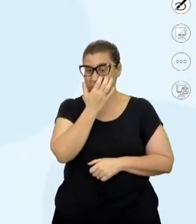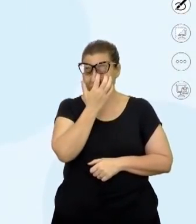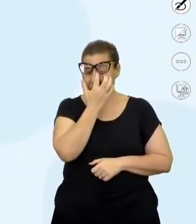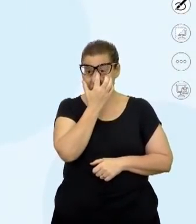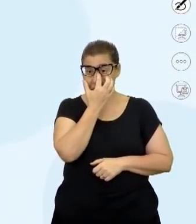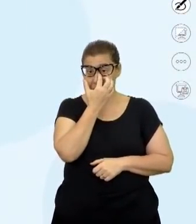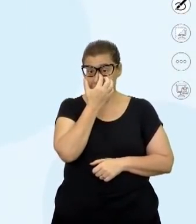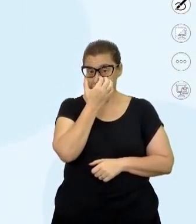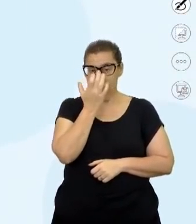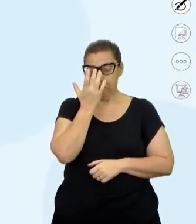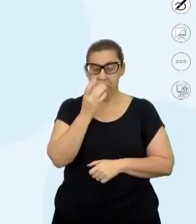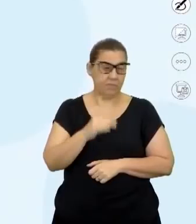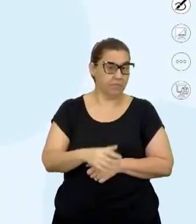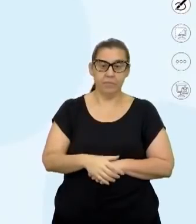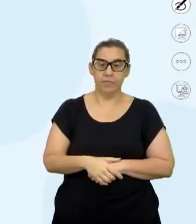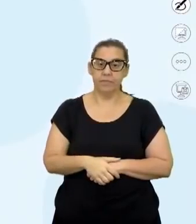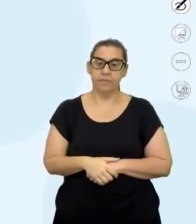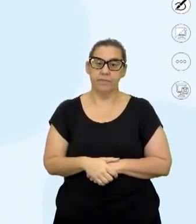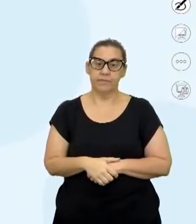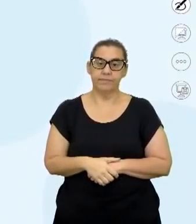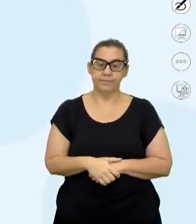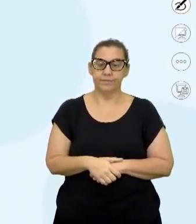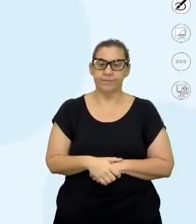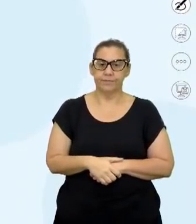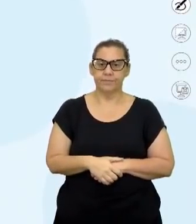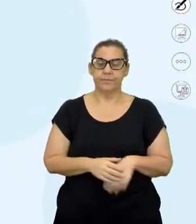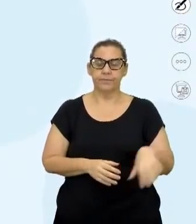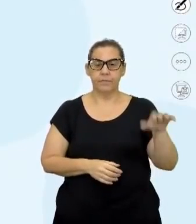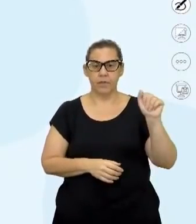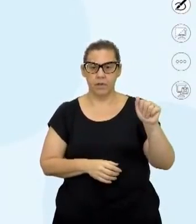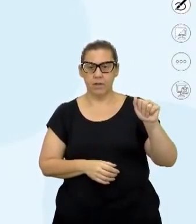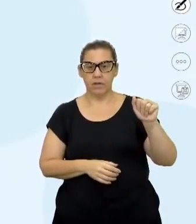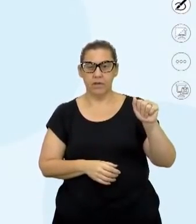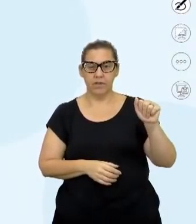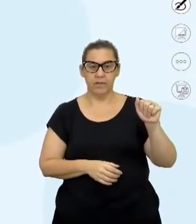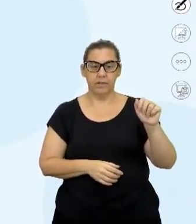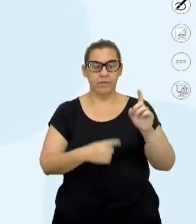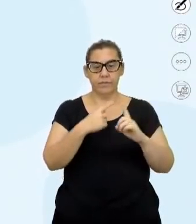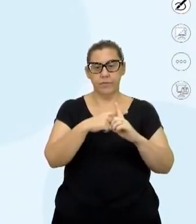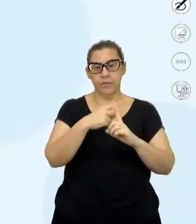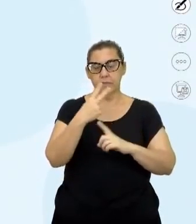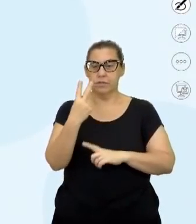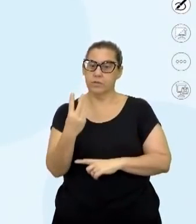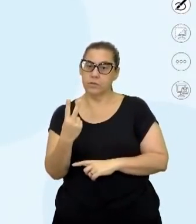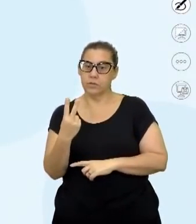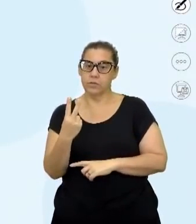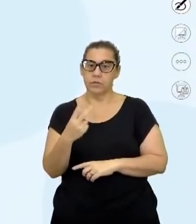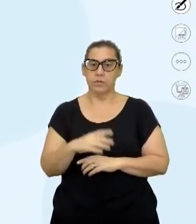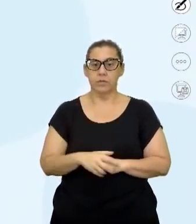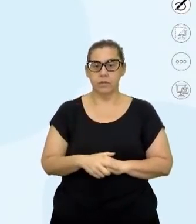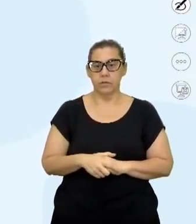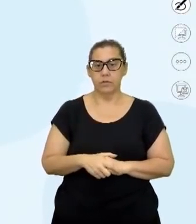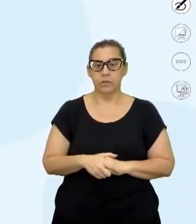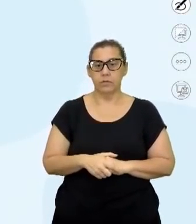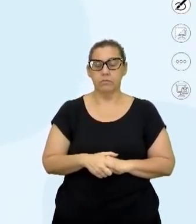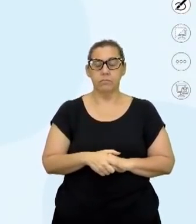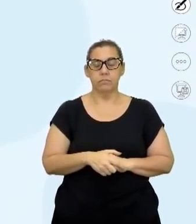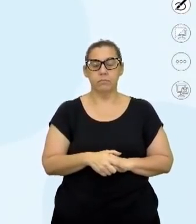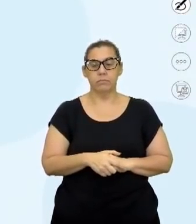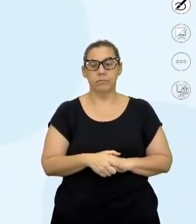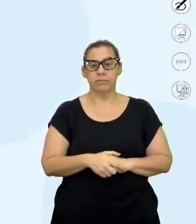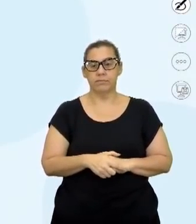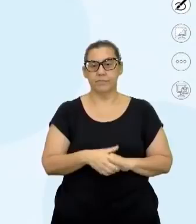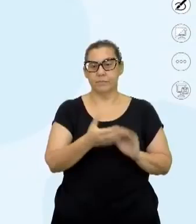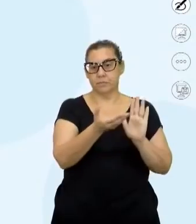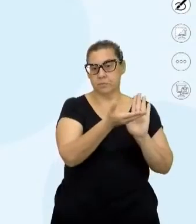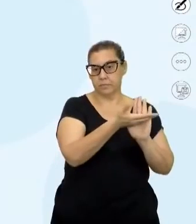o Azão, vou colocar aqui o A vezes 2. Aí eu cortei essa peça toda